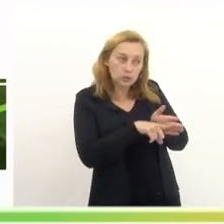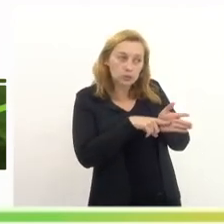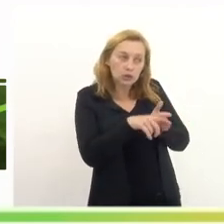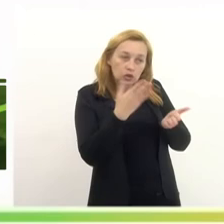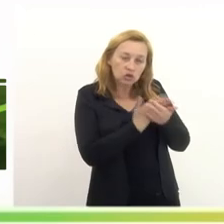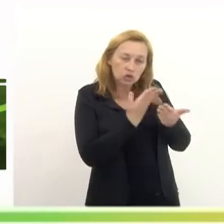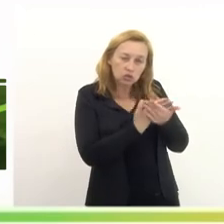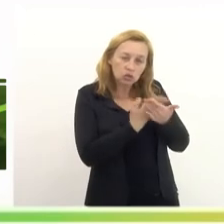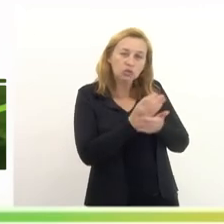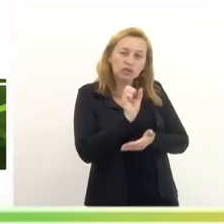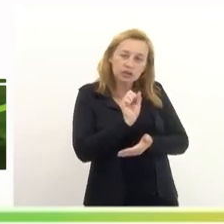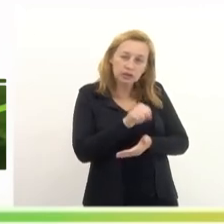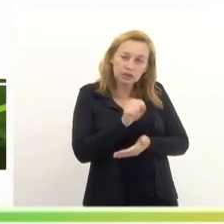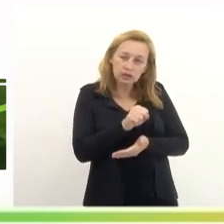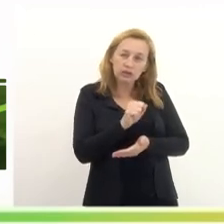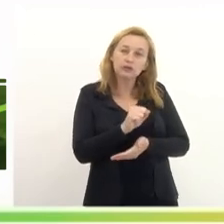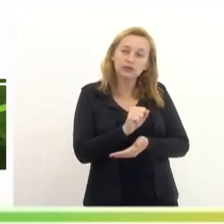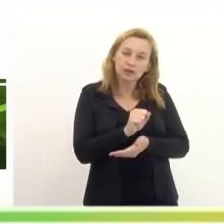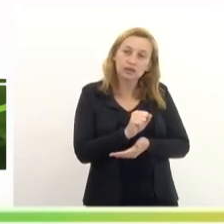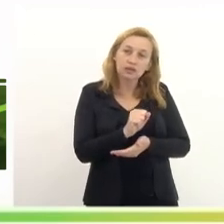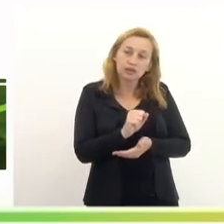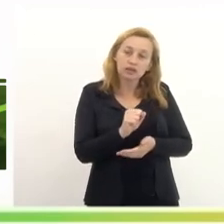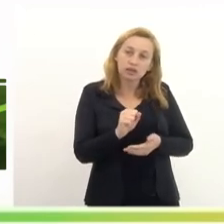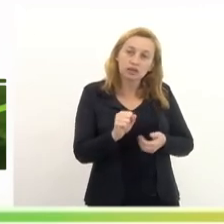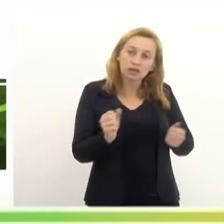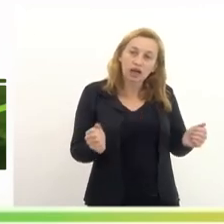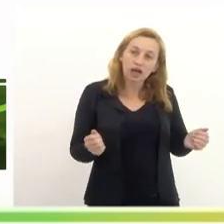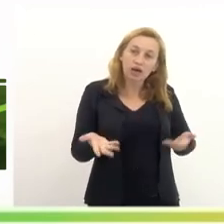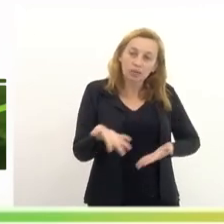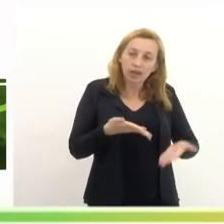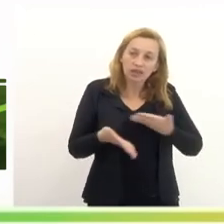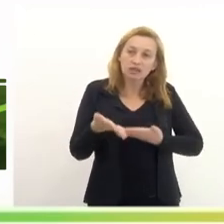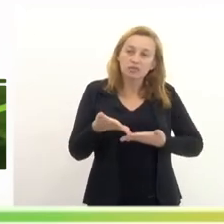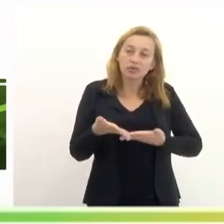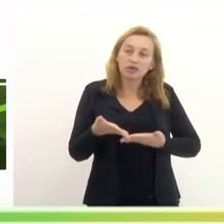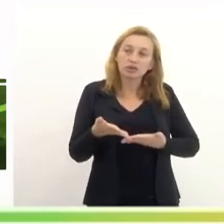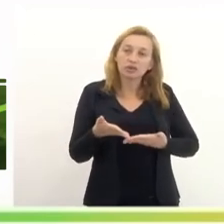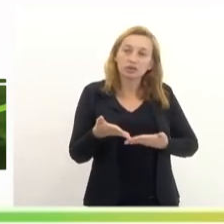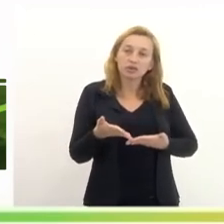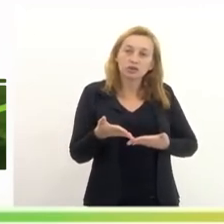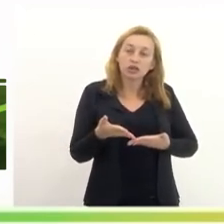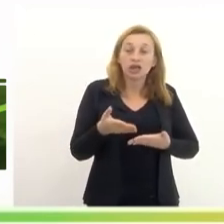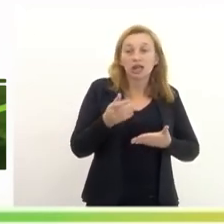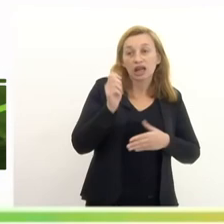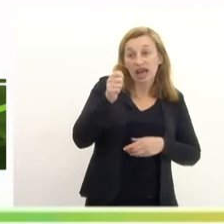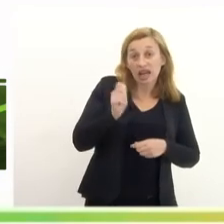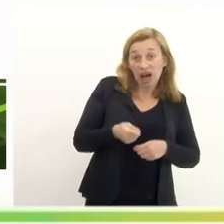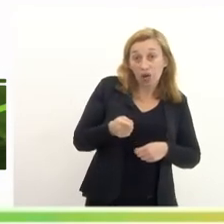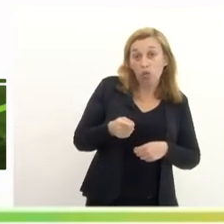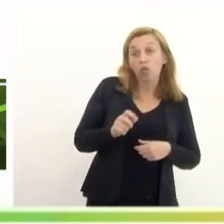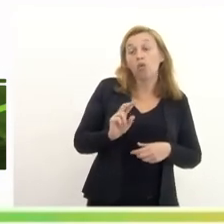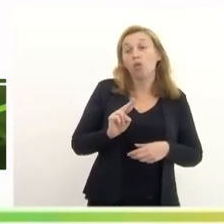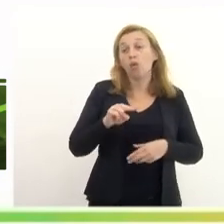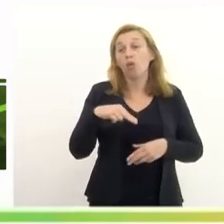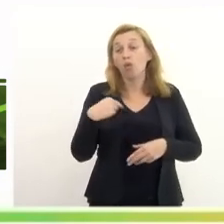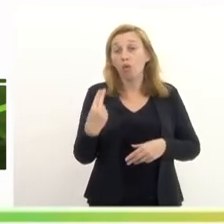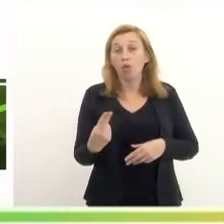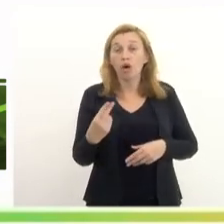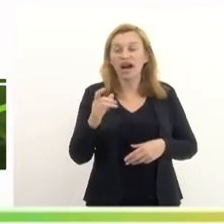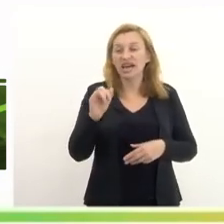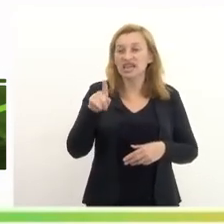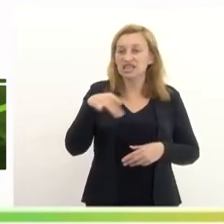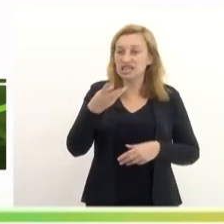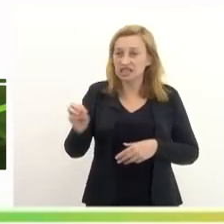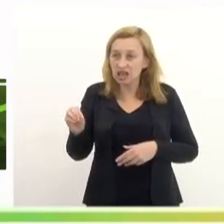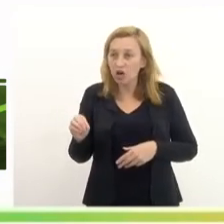a viabilidade, sim, de estar participando, seja de leilões, seja de aquisição de